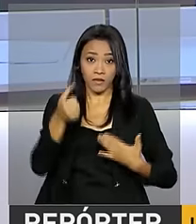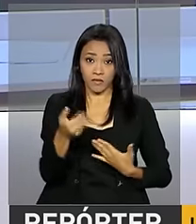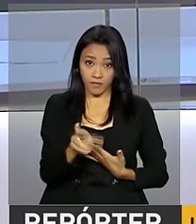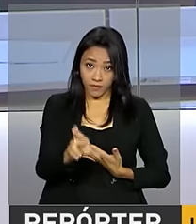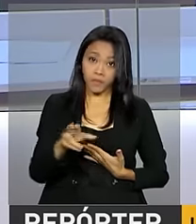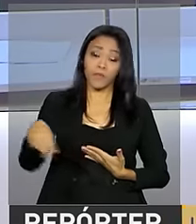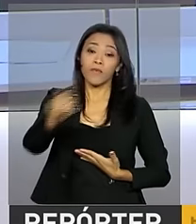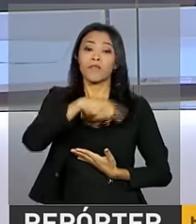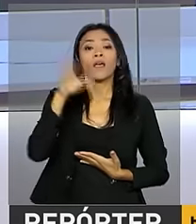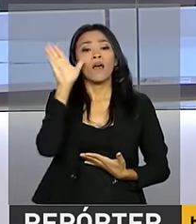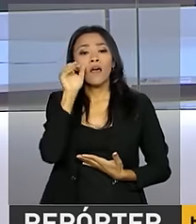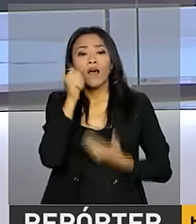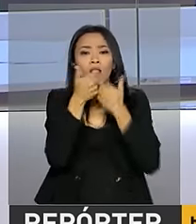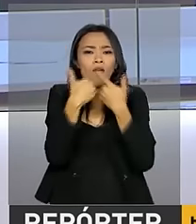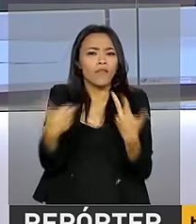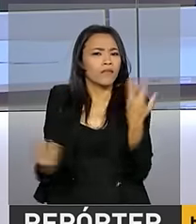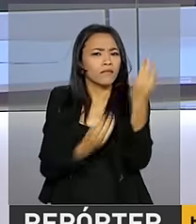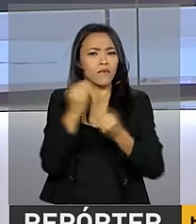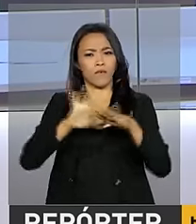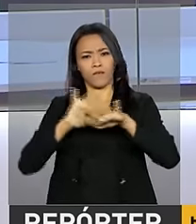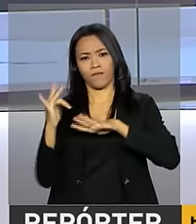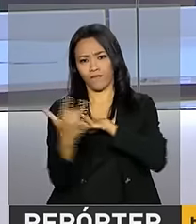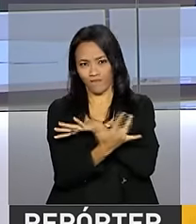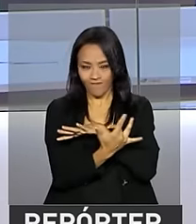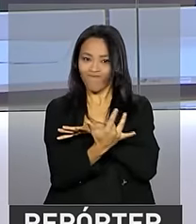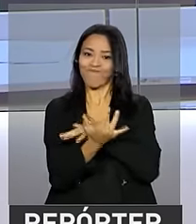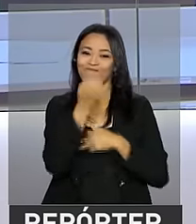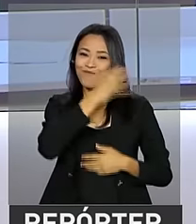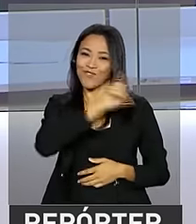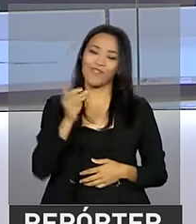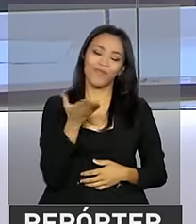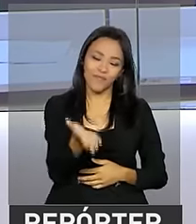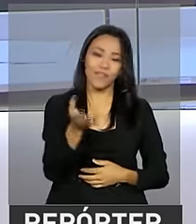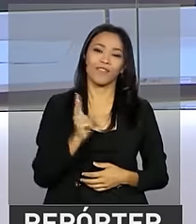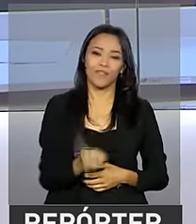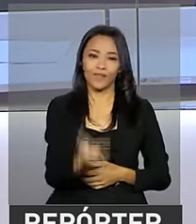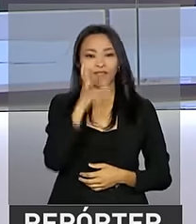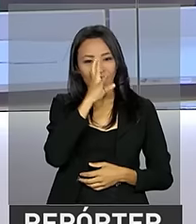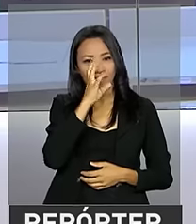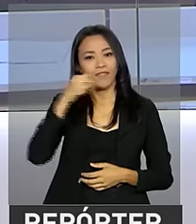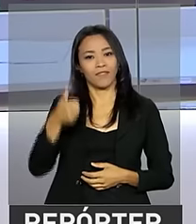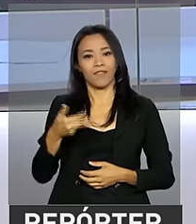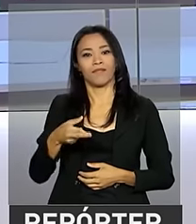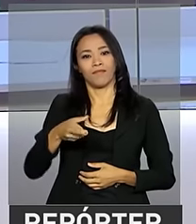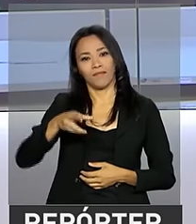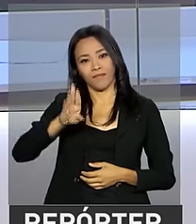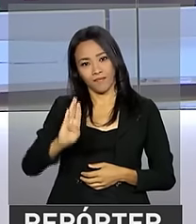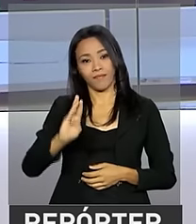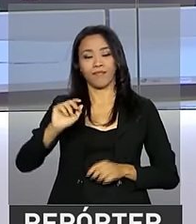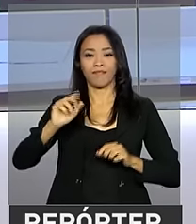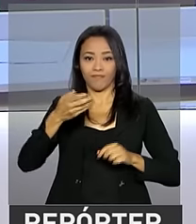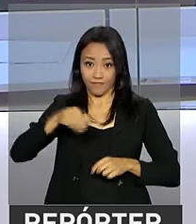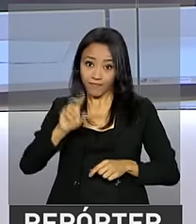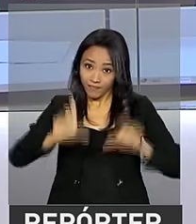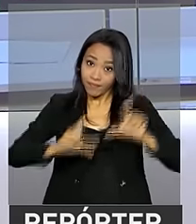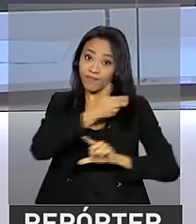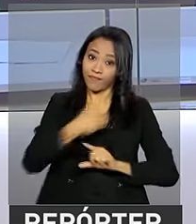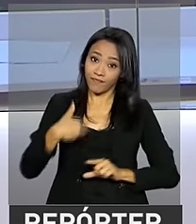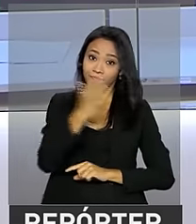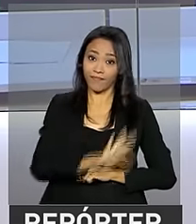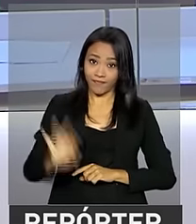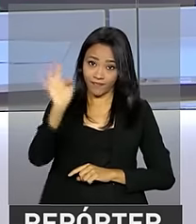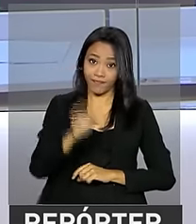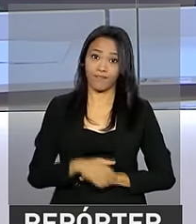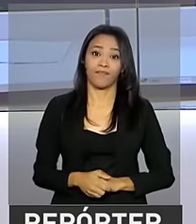NBR acompanhe também as novidades em nossas redes sociais um bom dia para você e continue com a gente aqui na NBR a TV do